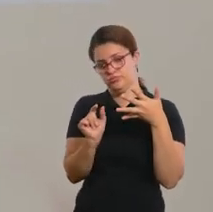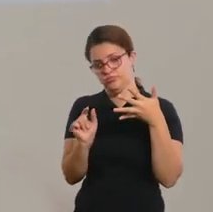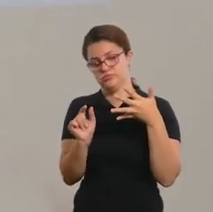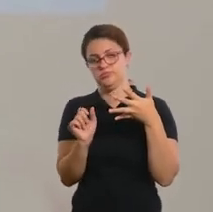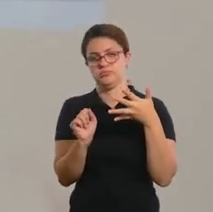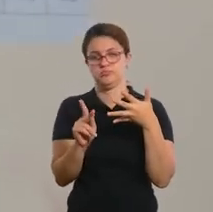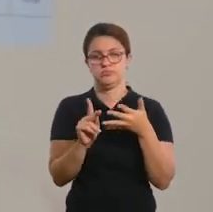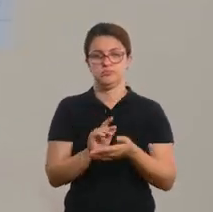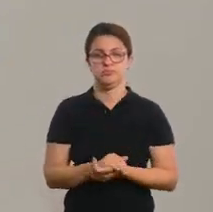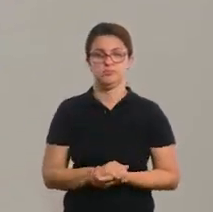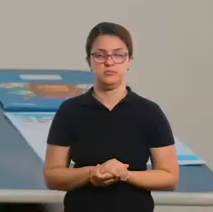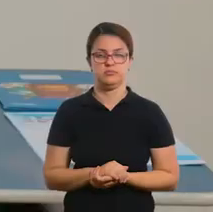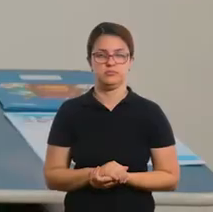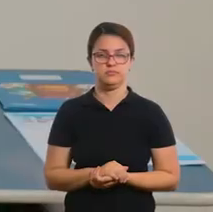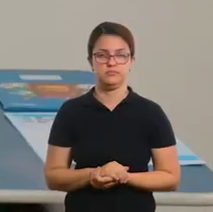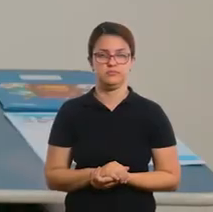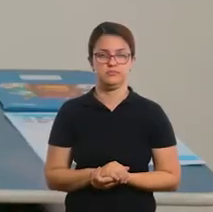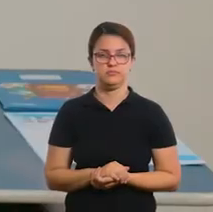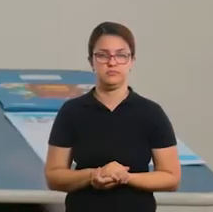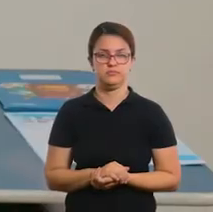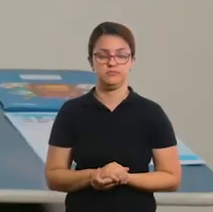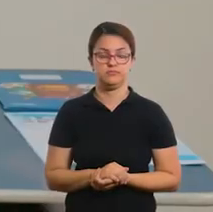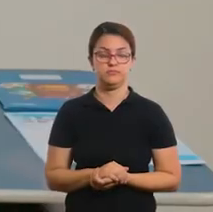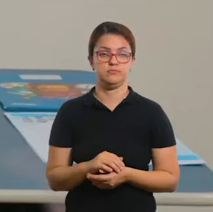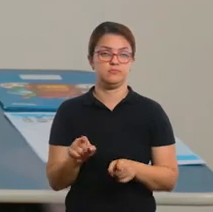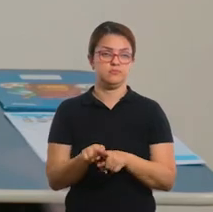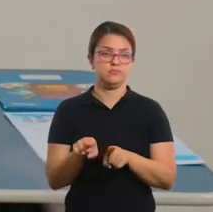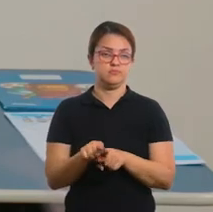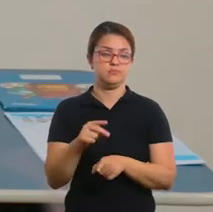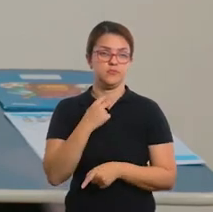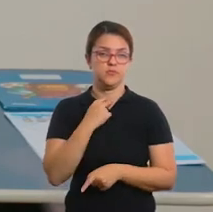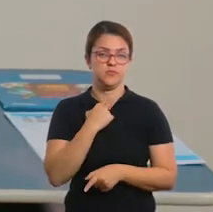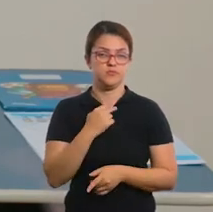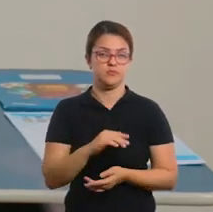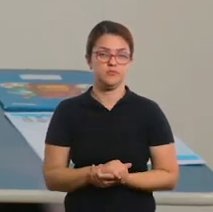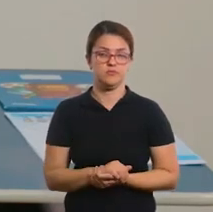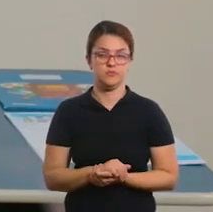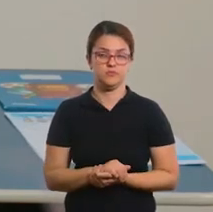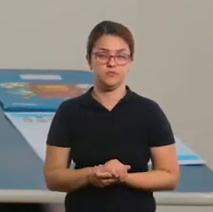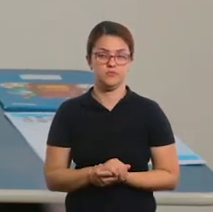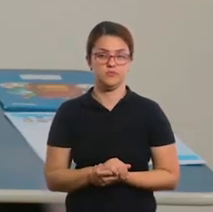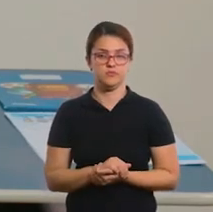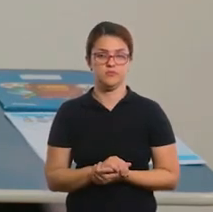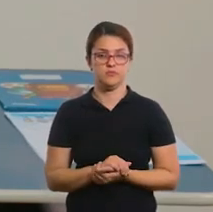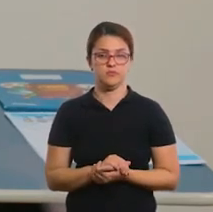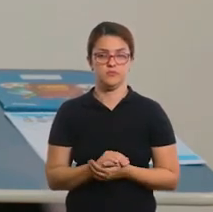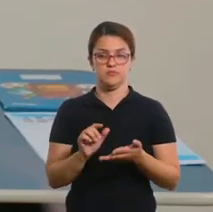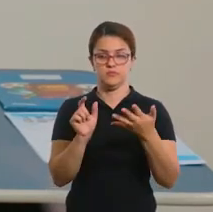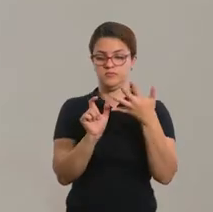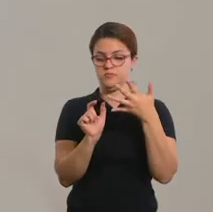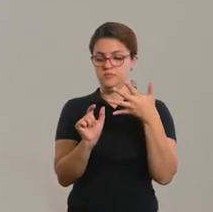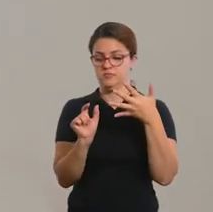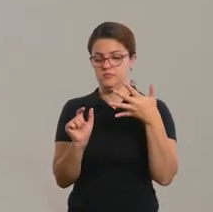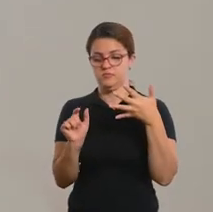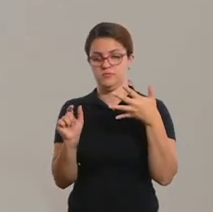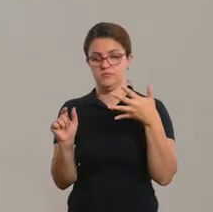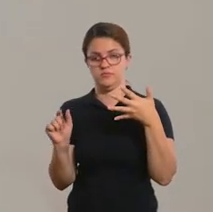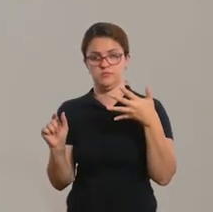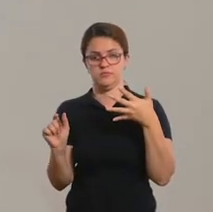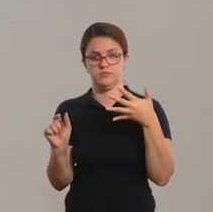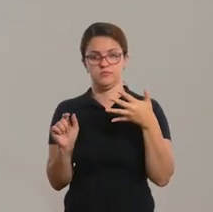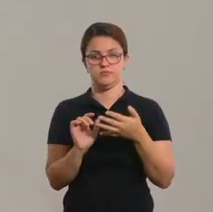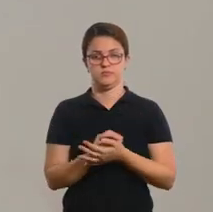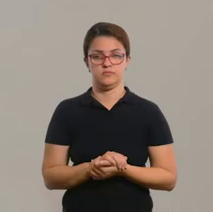12. Tudo bem? E não é permitido colocar na base o mesmo